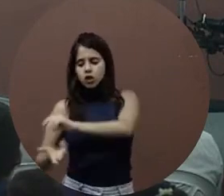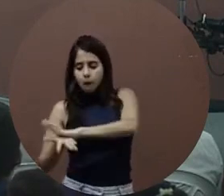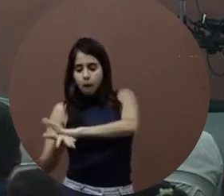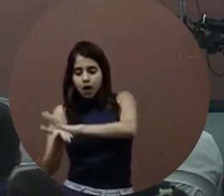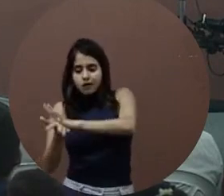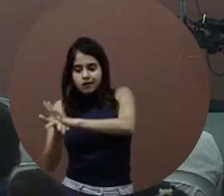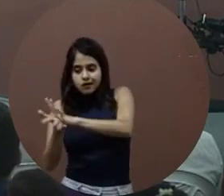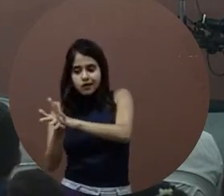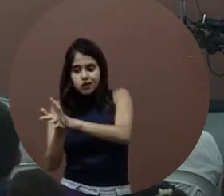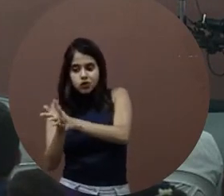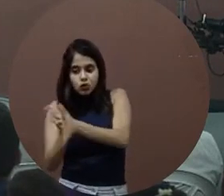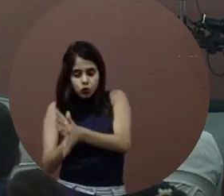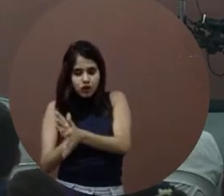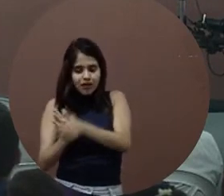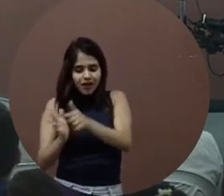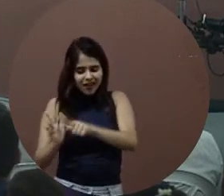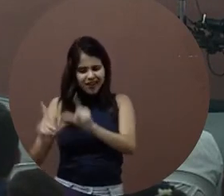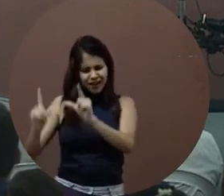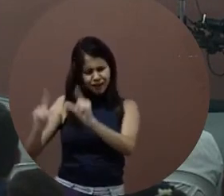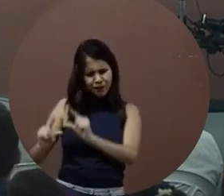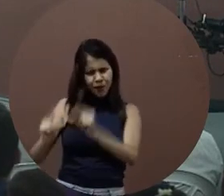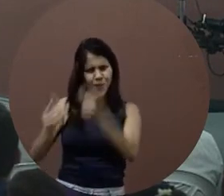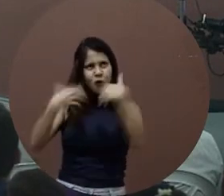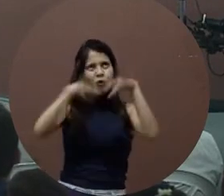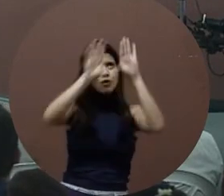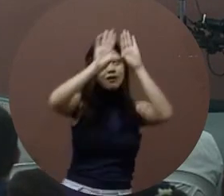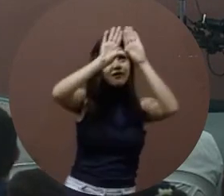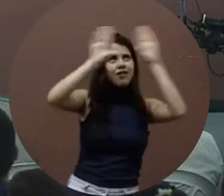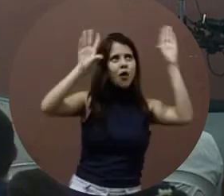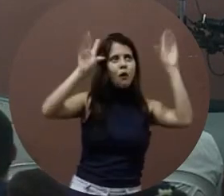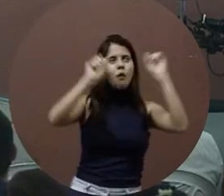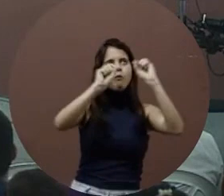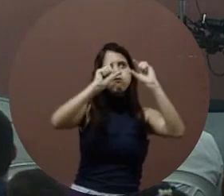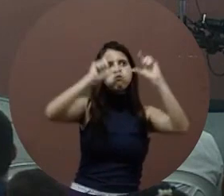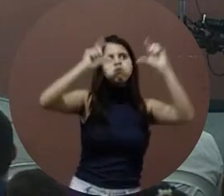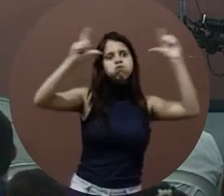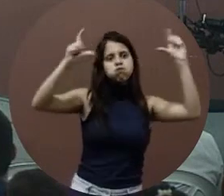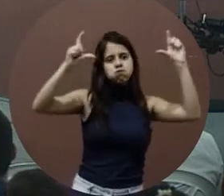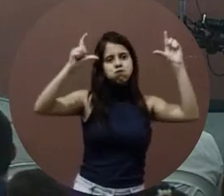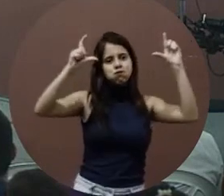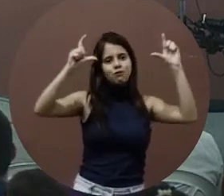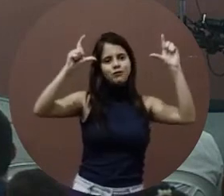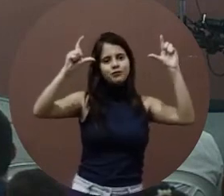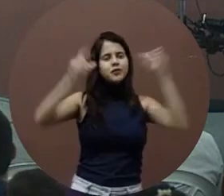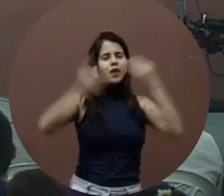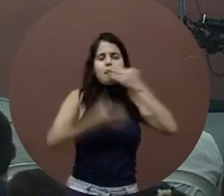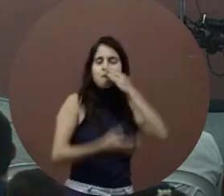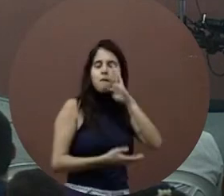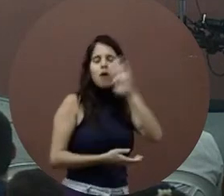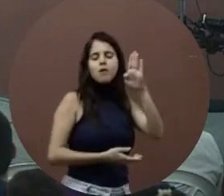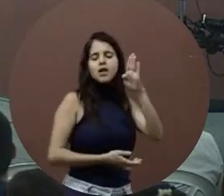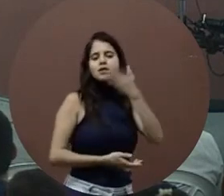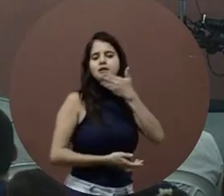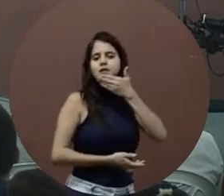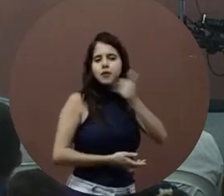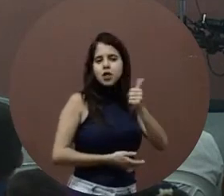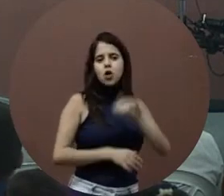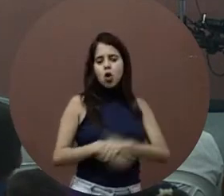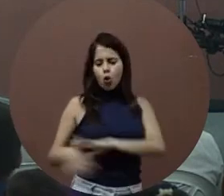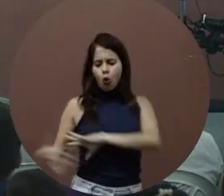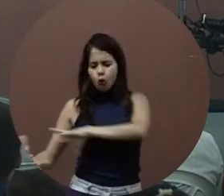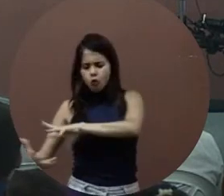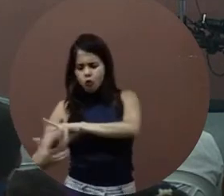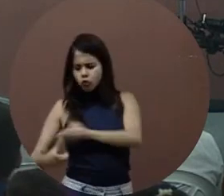aqui é menor do que o que há lá. Essa é a promessa. E aqui o texto diz que o mundo não era